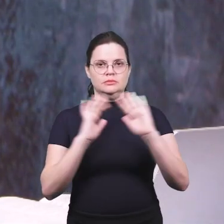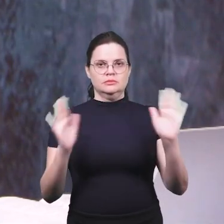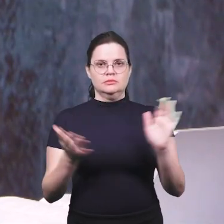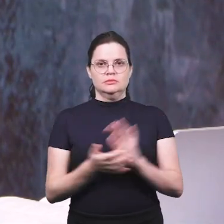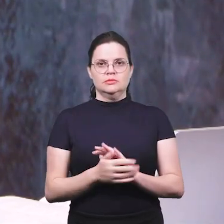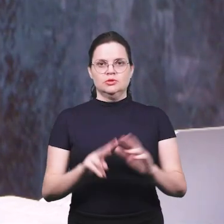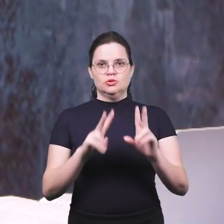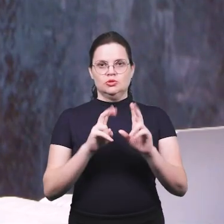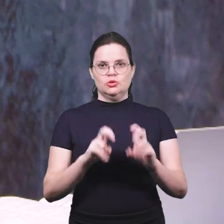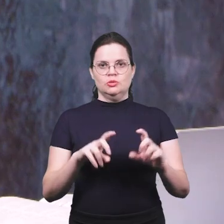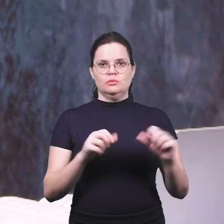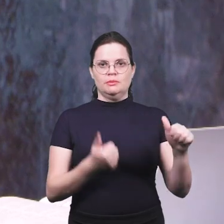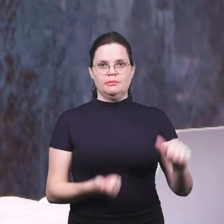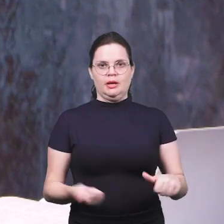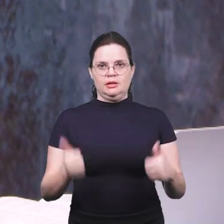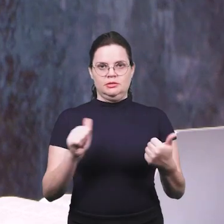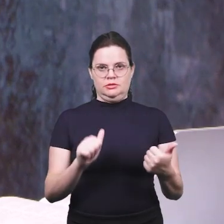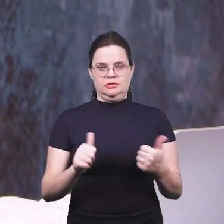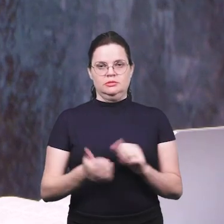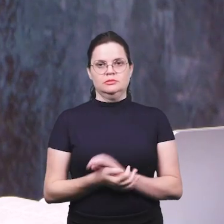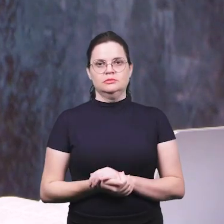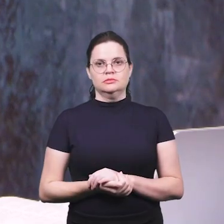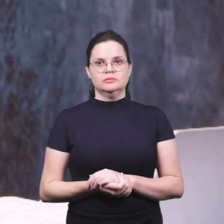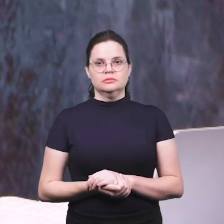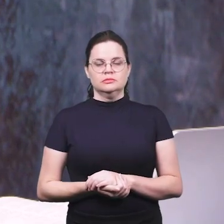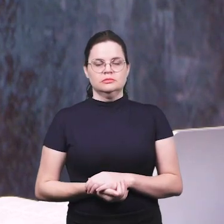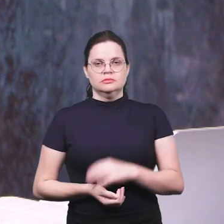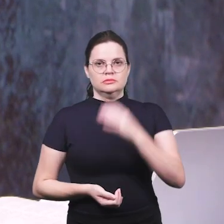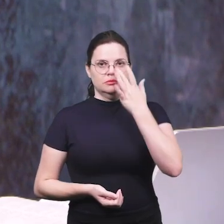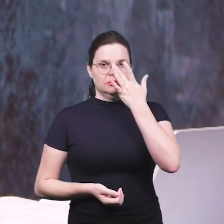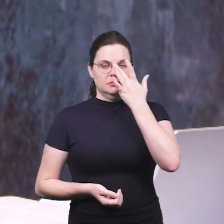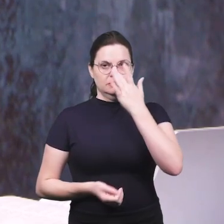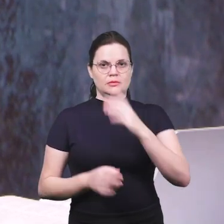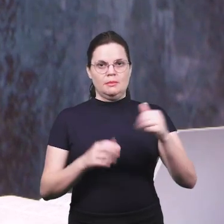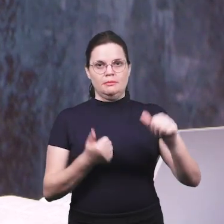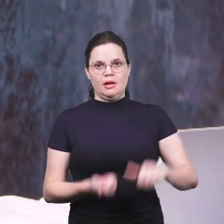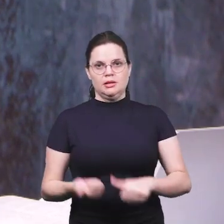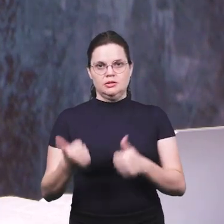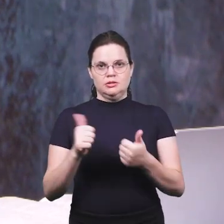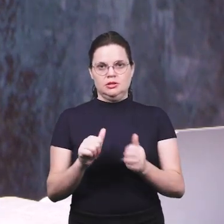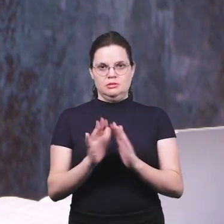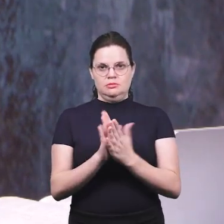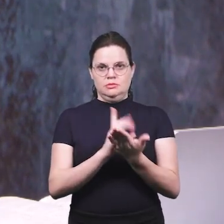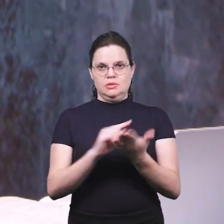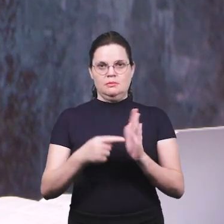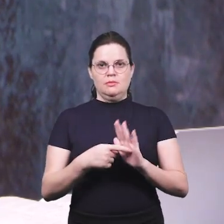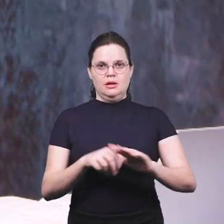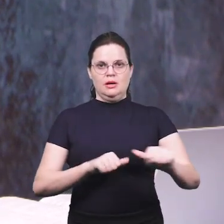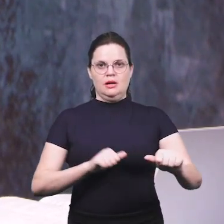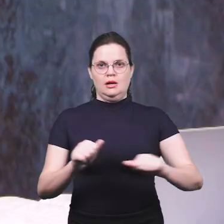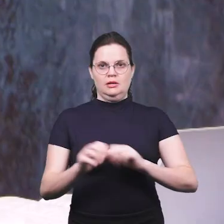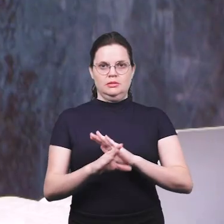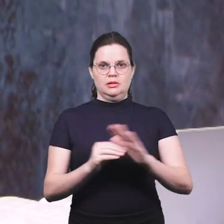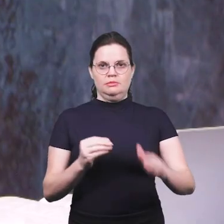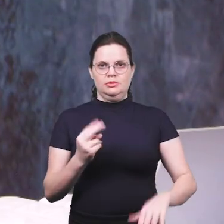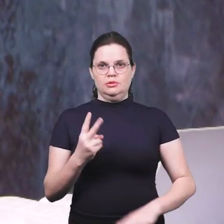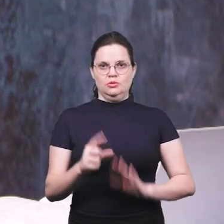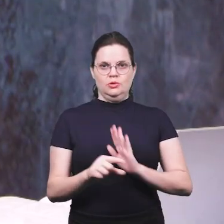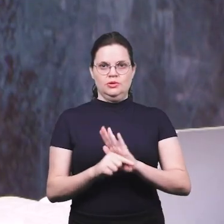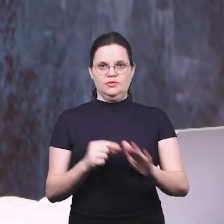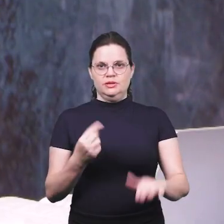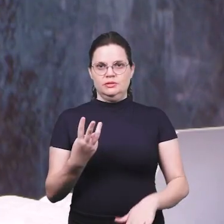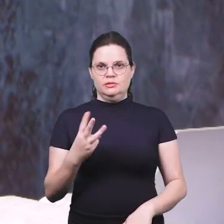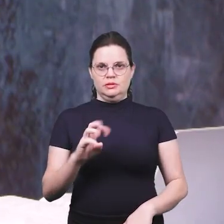sobre batismo, aqui batismo bíblico, aqui em Atos 2,38, batismo